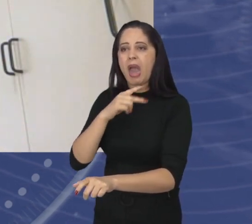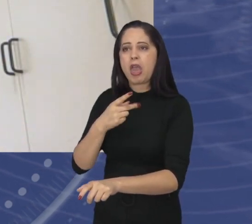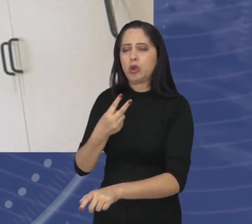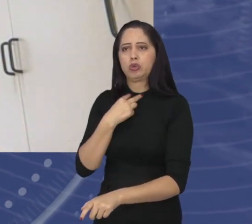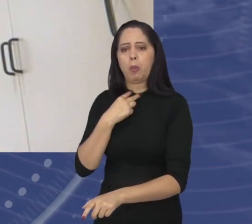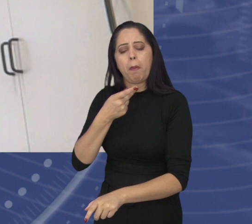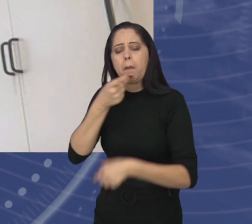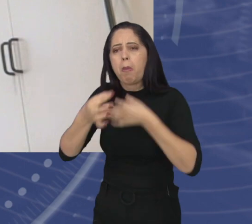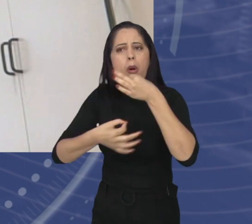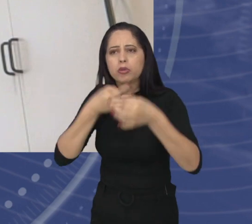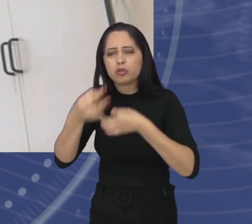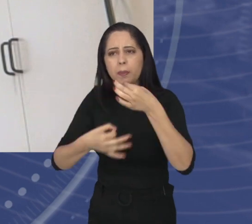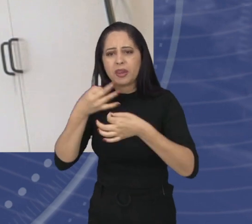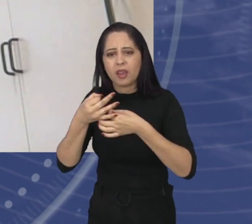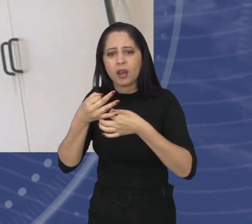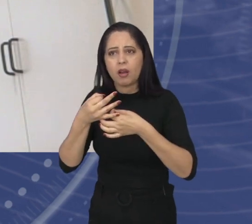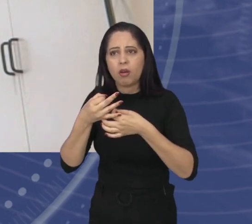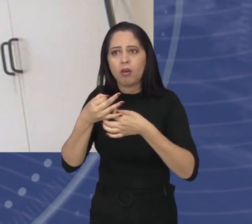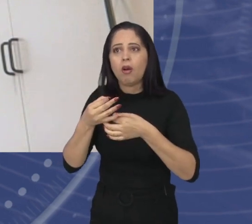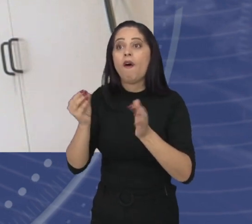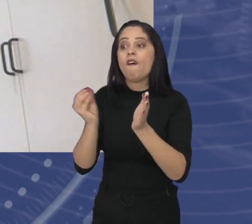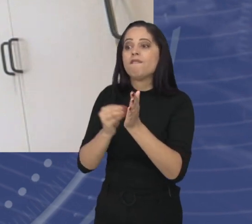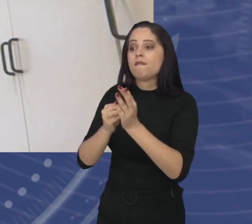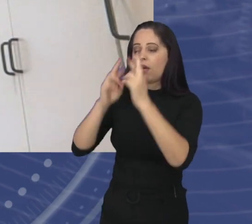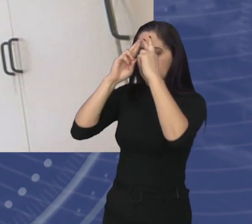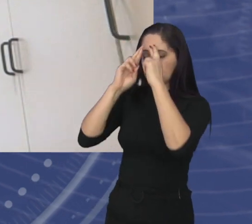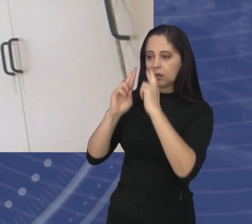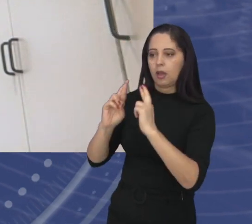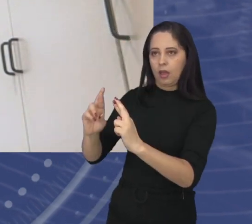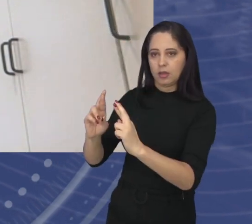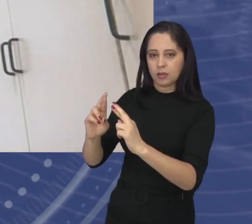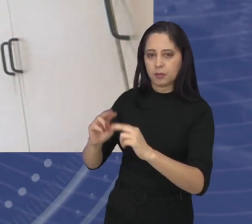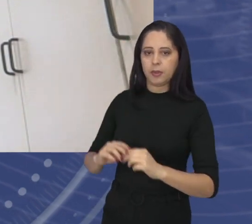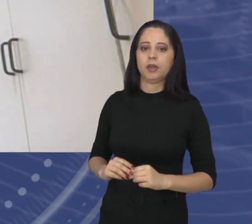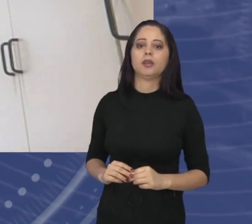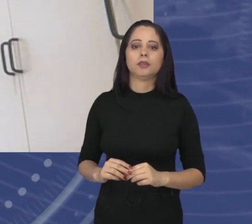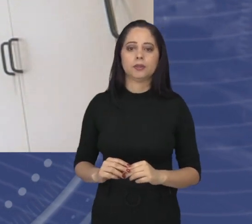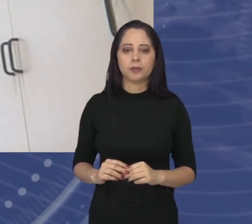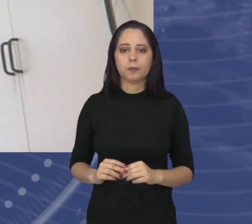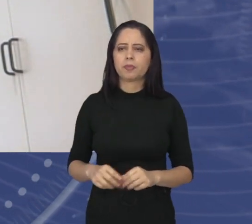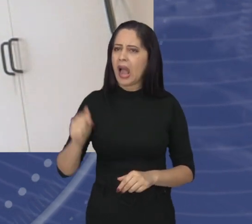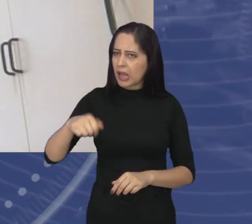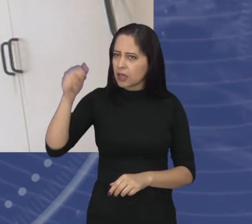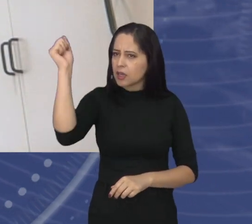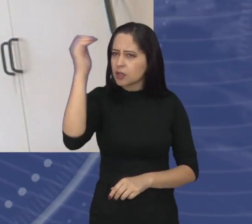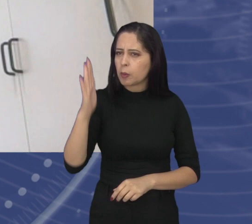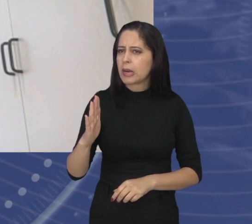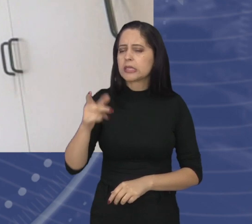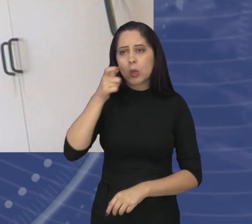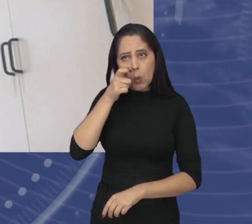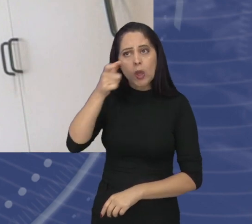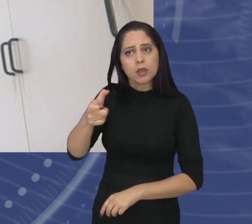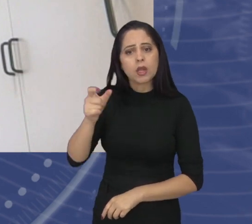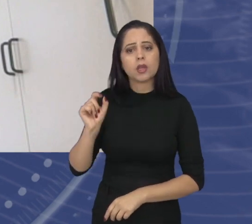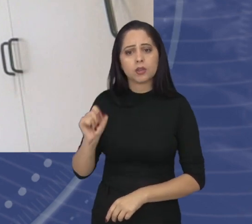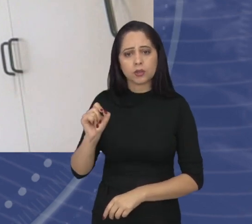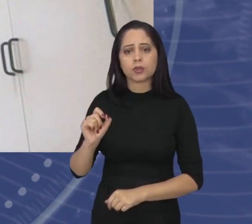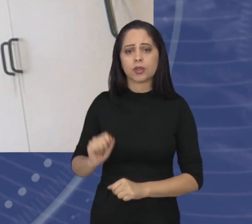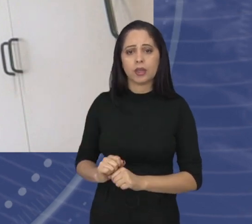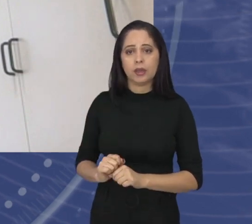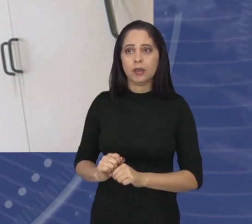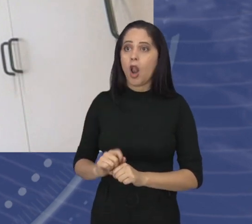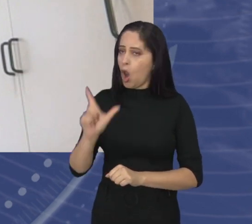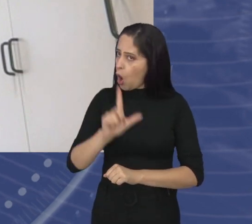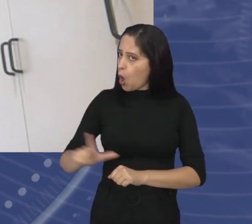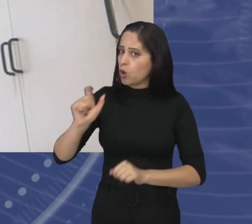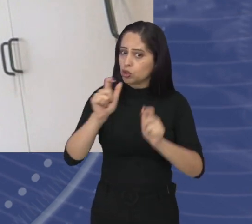né, a convicção moral a partir daquela religiosidade. E o que eu vejo no Brasil é uma coisa muito interessante. Tu falaste que a maioria